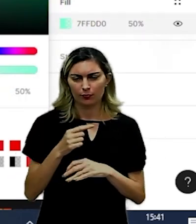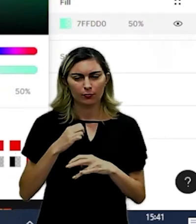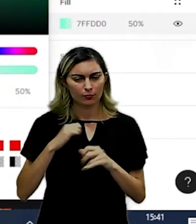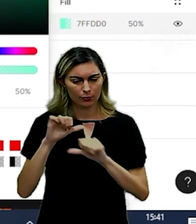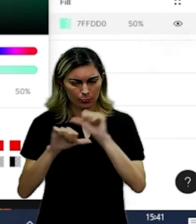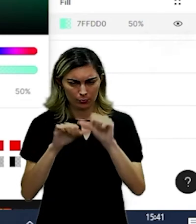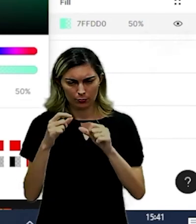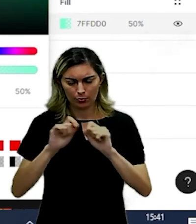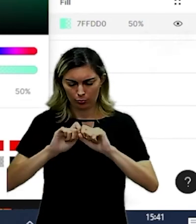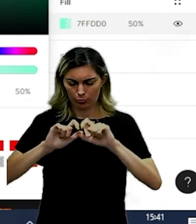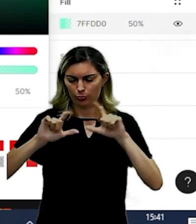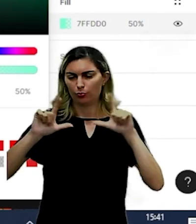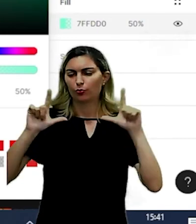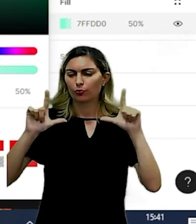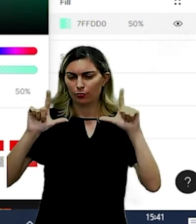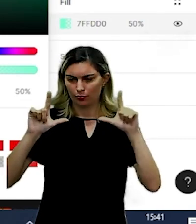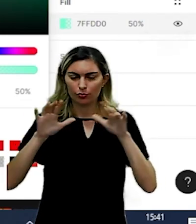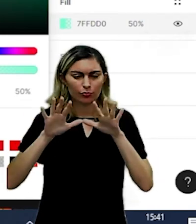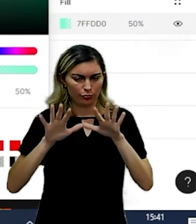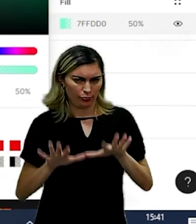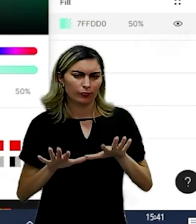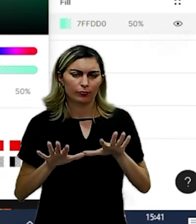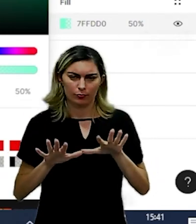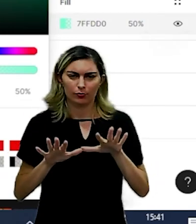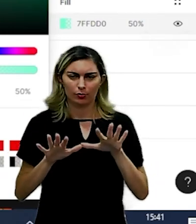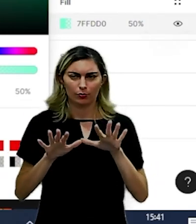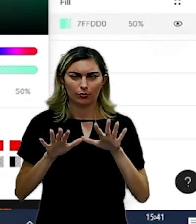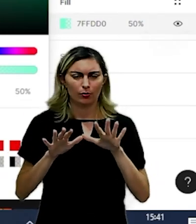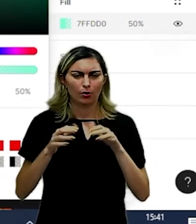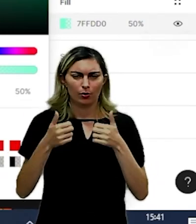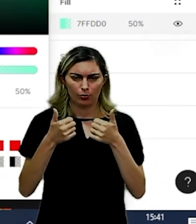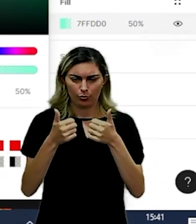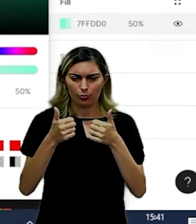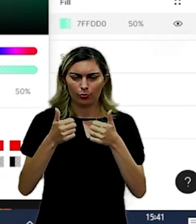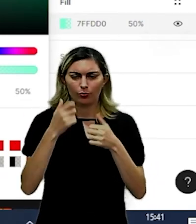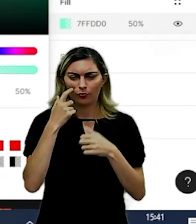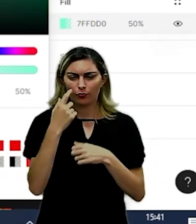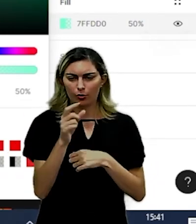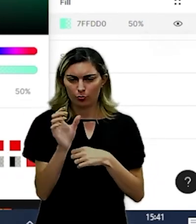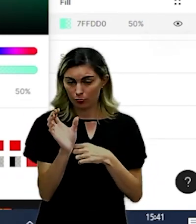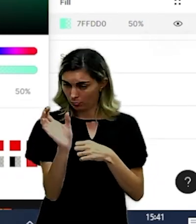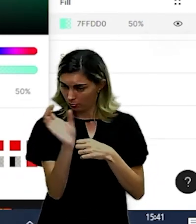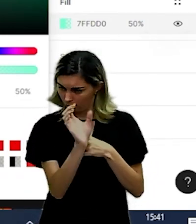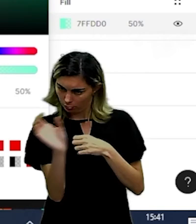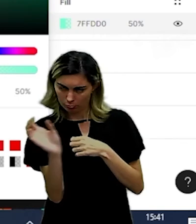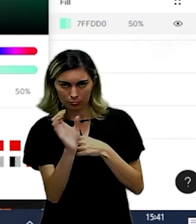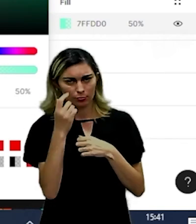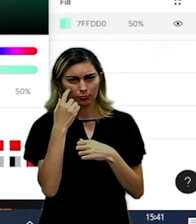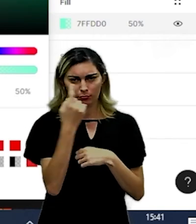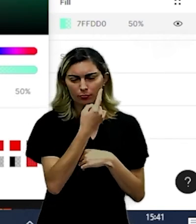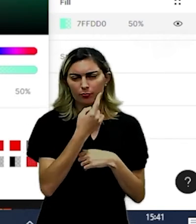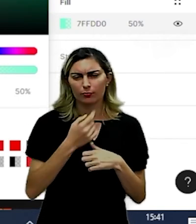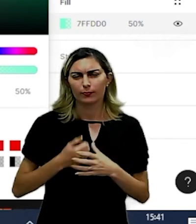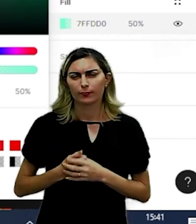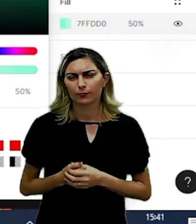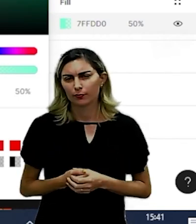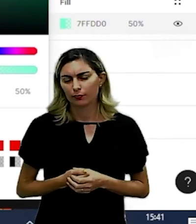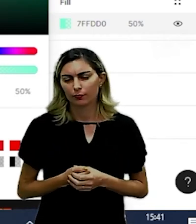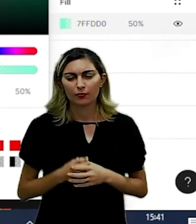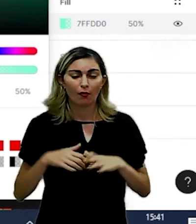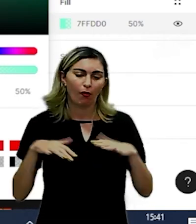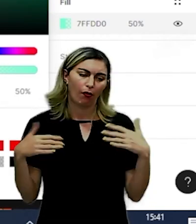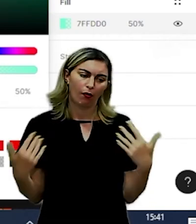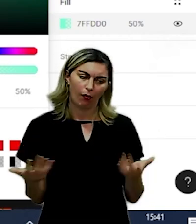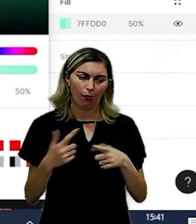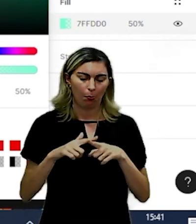50%. Aí já fica o cursor aqui bem no centro. Tudo bem? Ah, mas eu